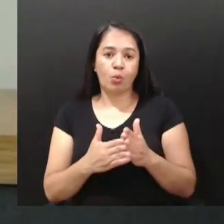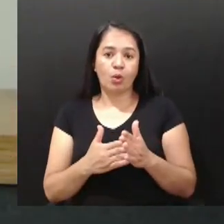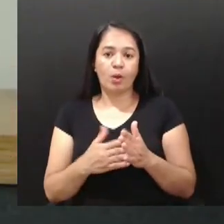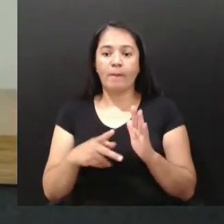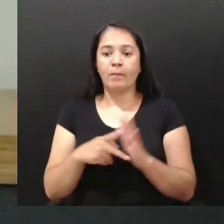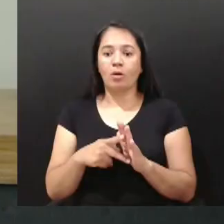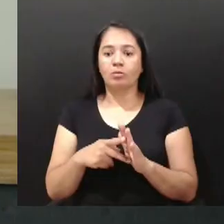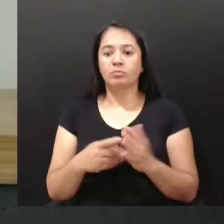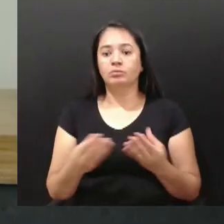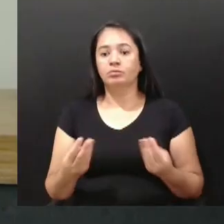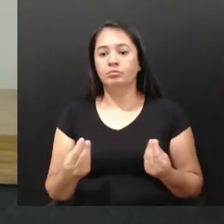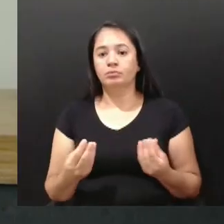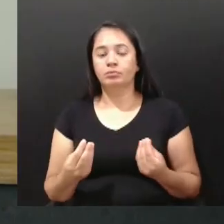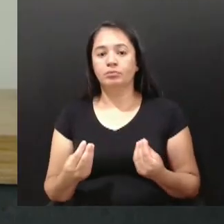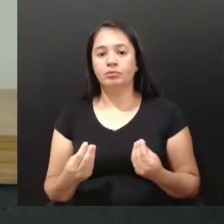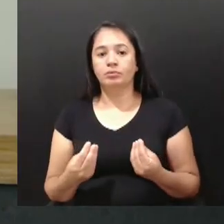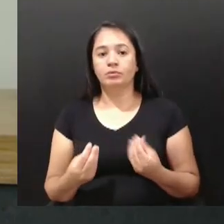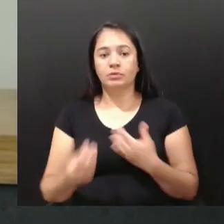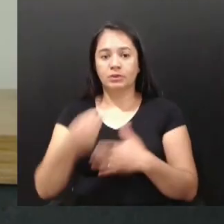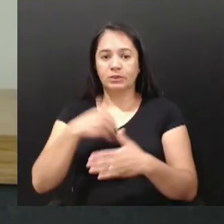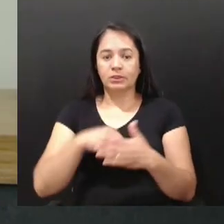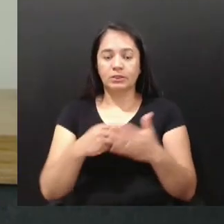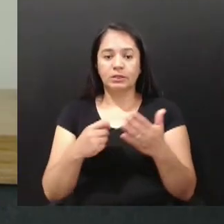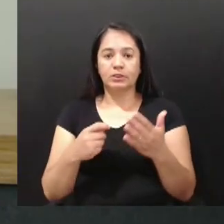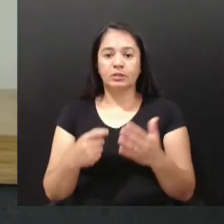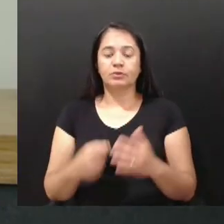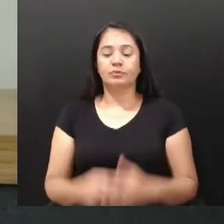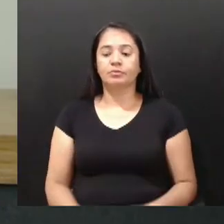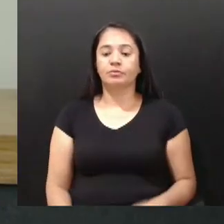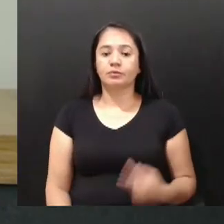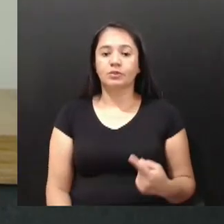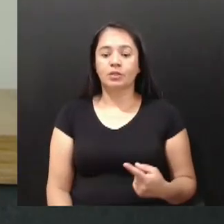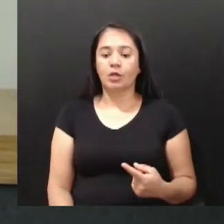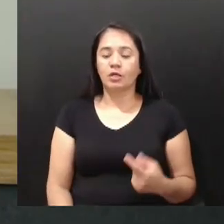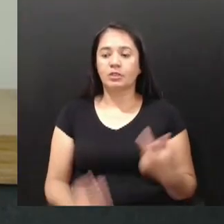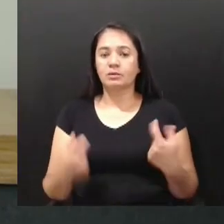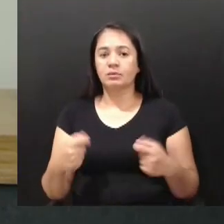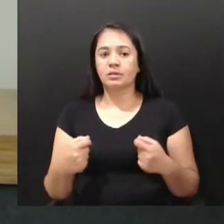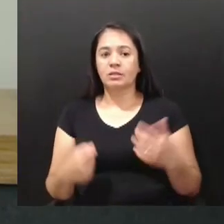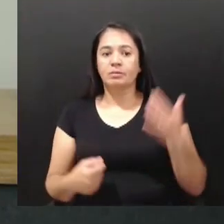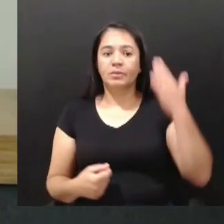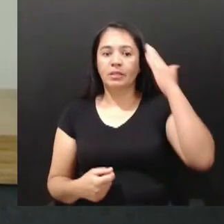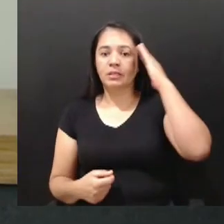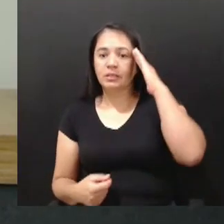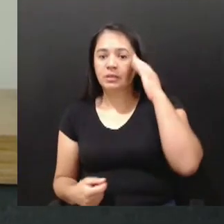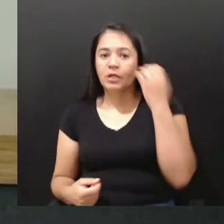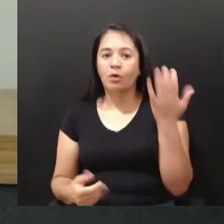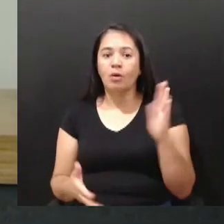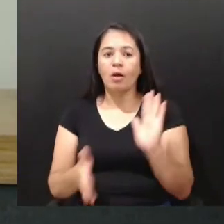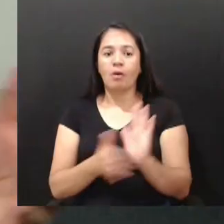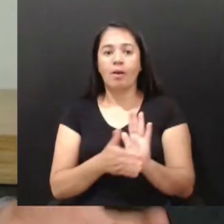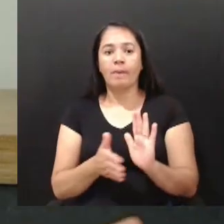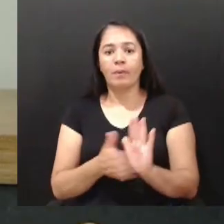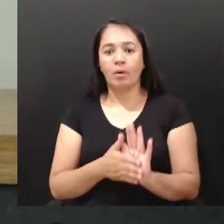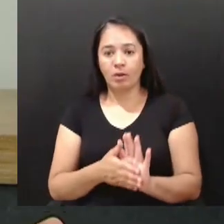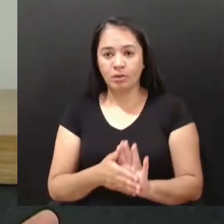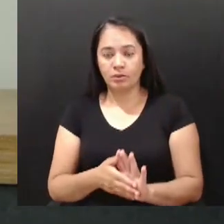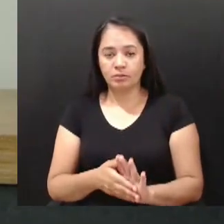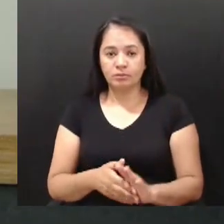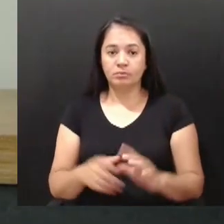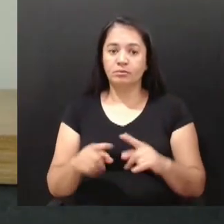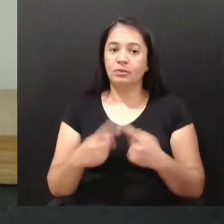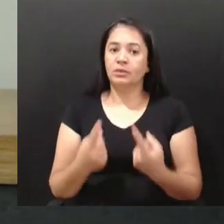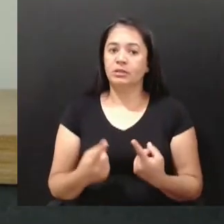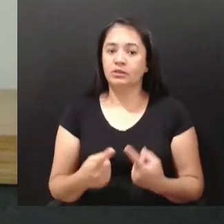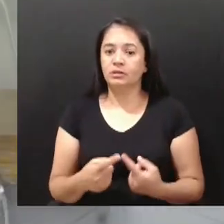dentro dessa conta. Então a gente ainda está precisando entender qual vai ser a proposta que o Banco Central vai trazer, mas é de fato mais uma